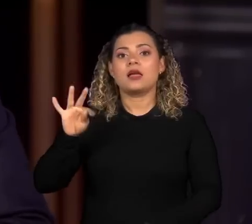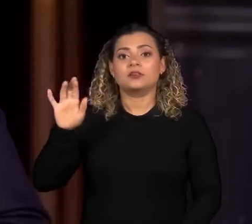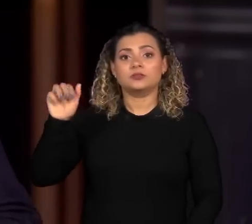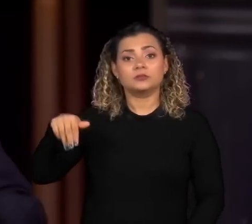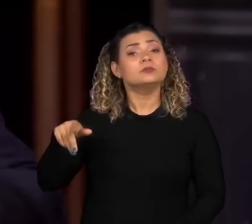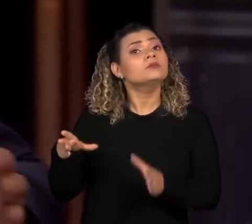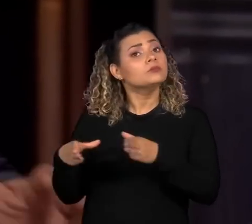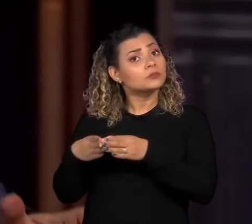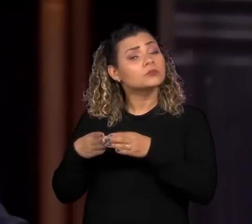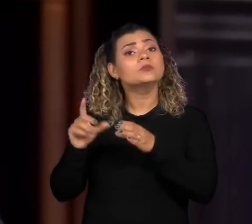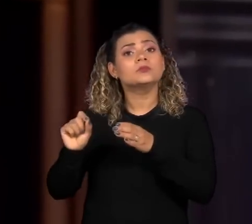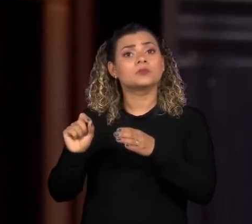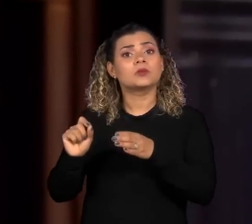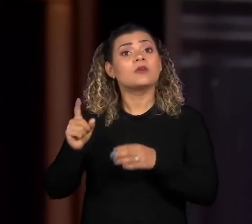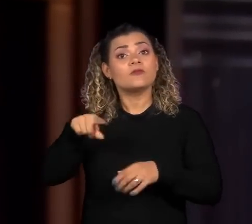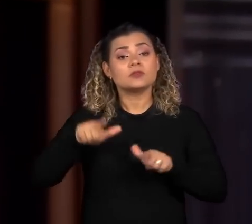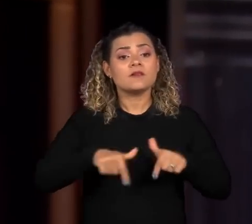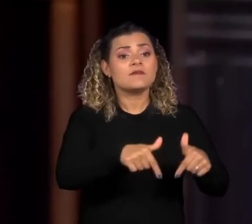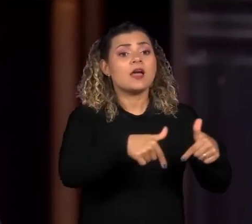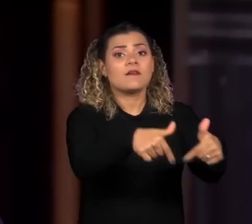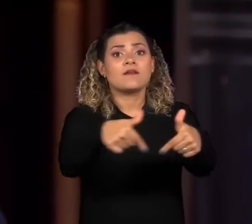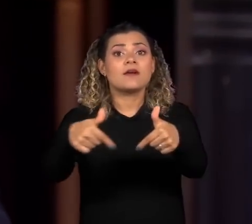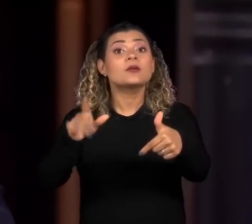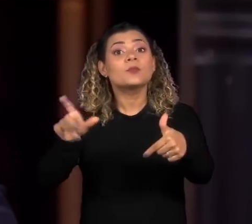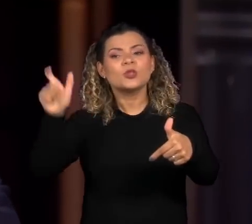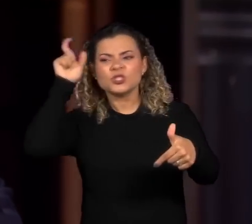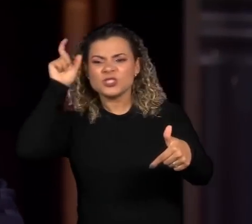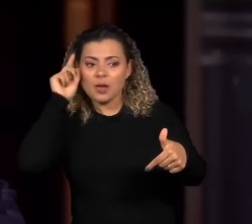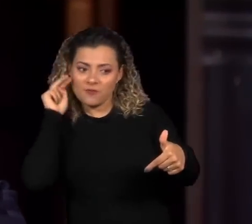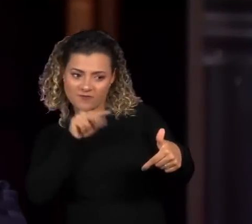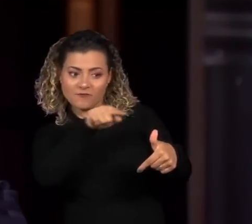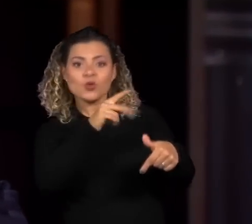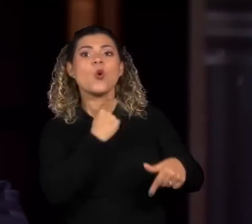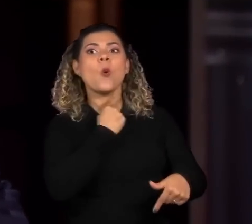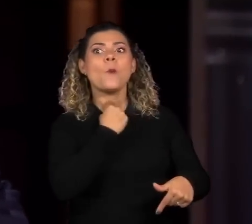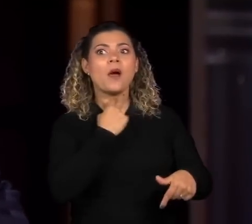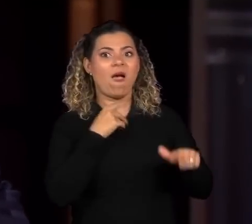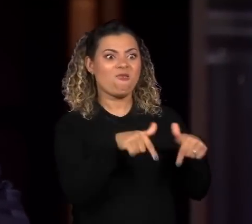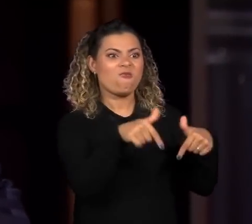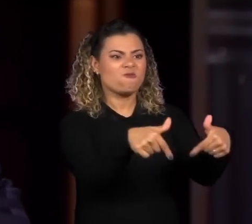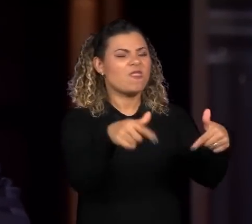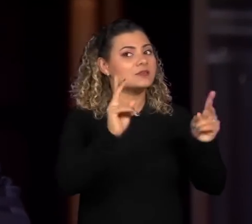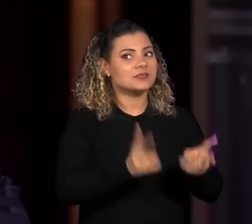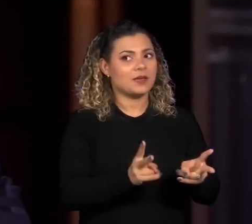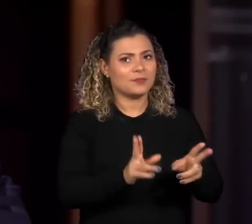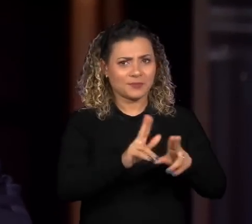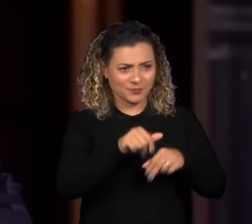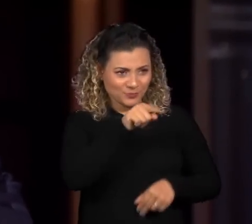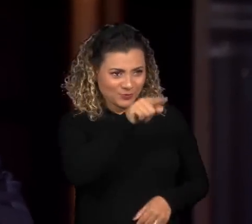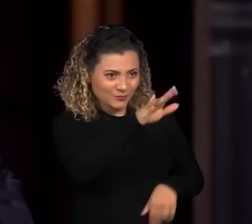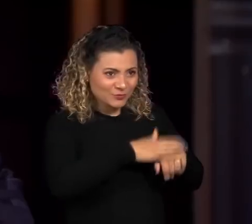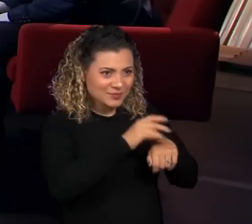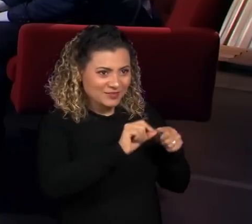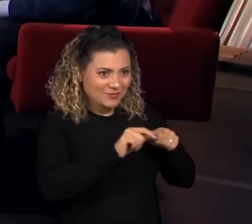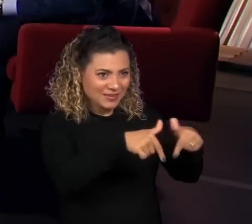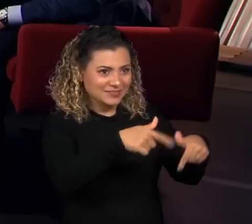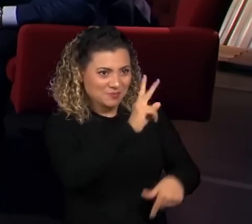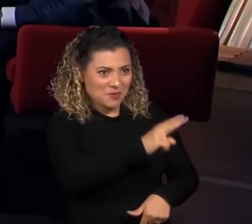para o demônio te ver sempre ocupado. Ô padre Reginaldo, será que é por isso que você faz tanta